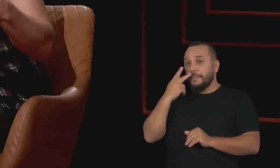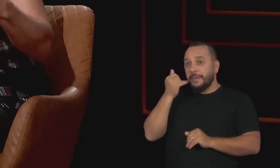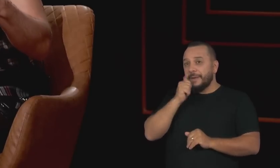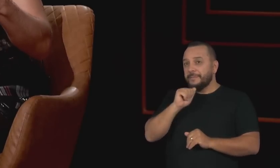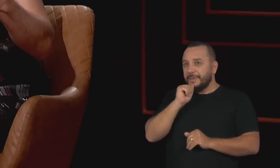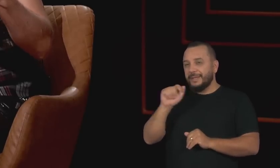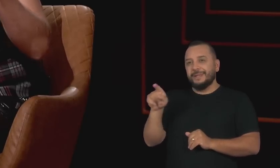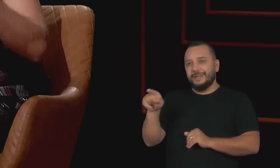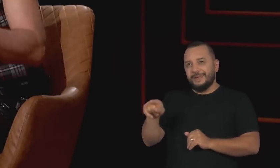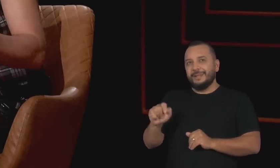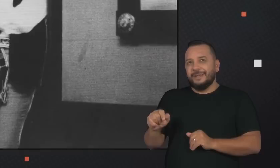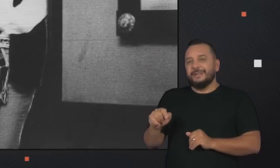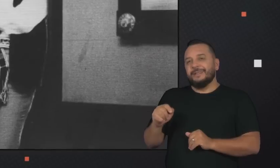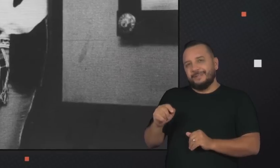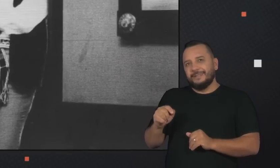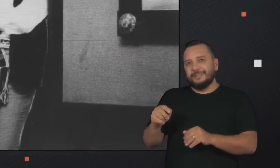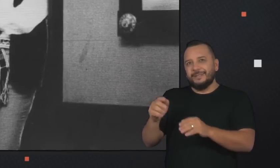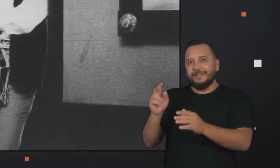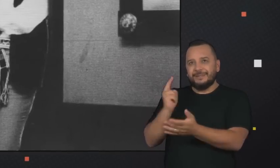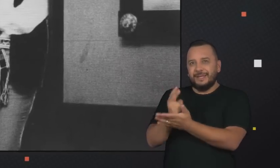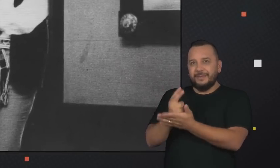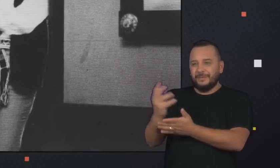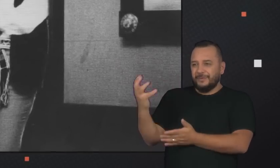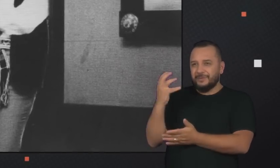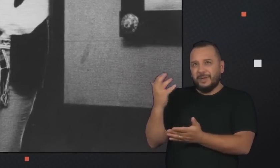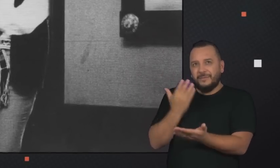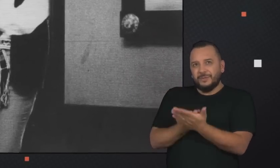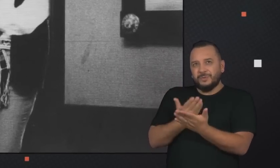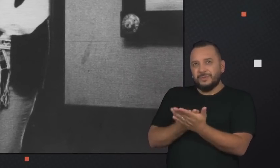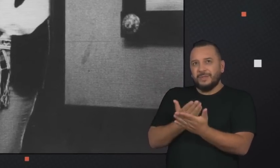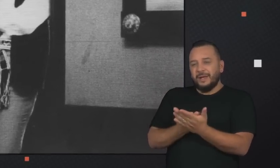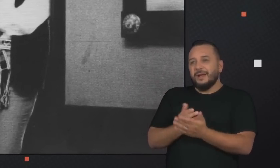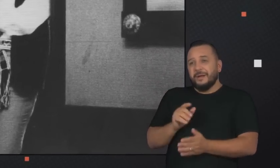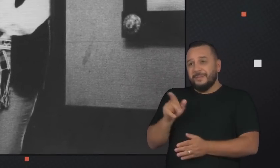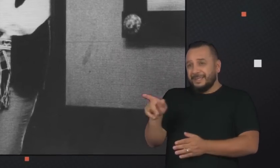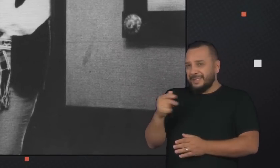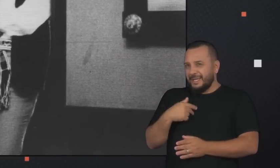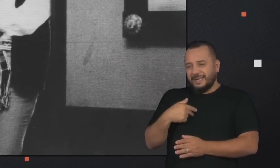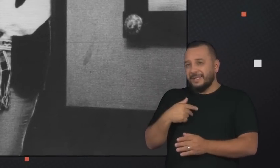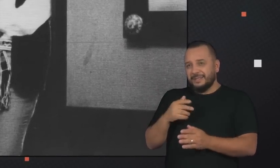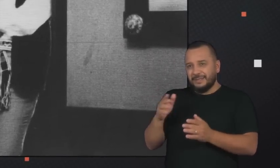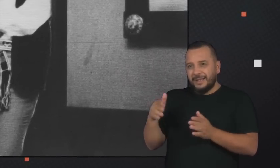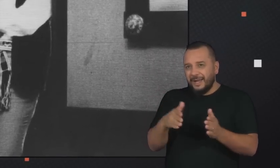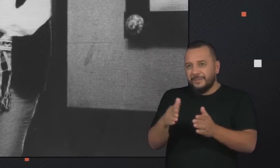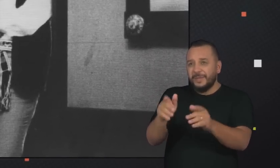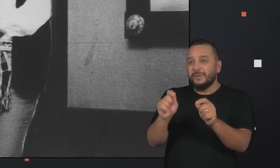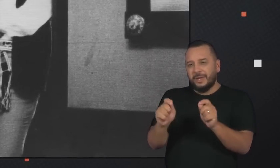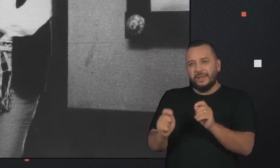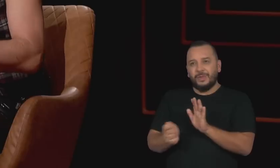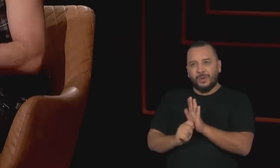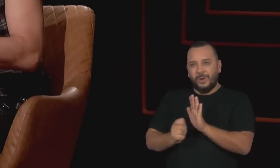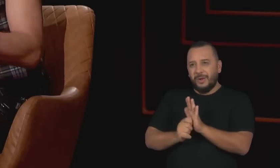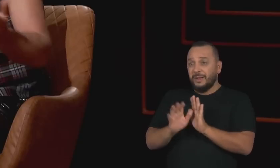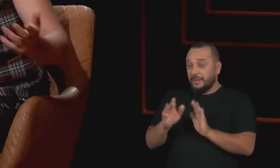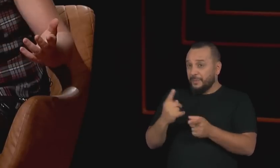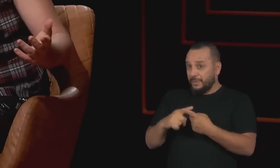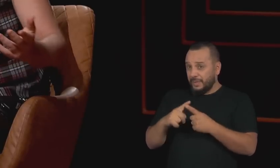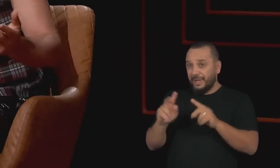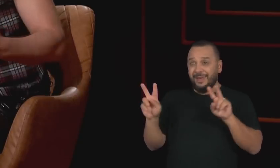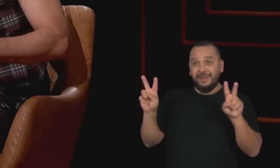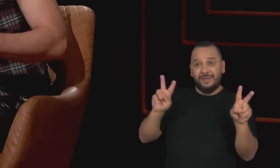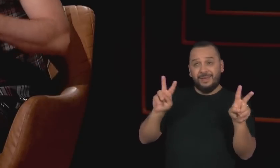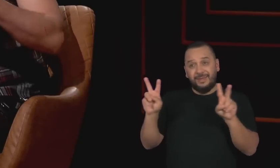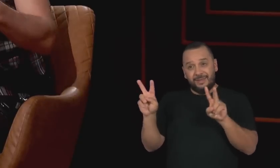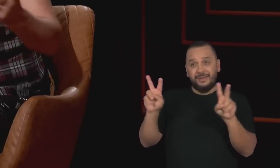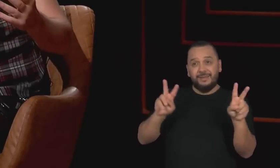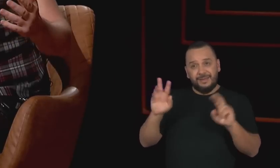acho que eles estavam numa coisa de estudar, eles não foram no caminho das drogas. Porque, se você perguntar para mim, era o movimento hippie que estava